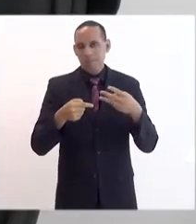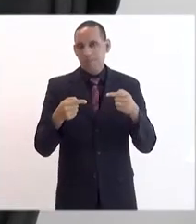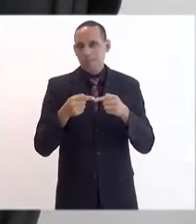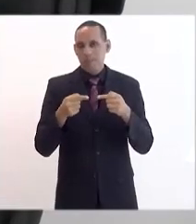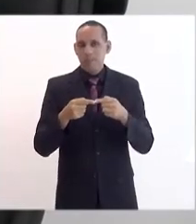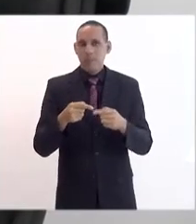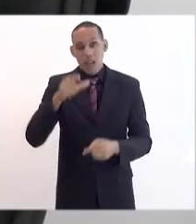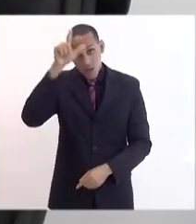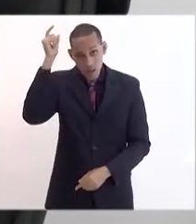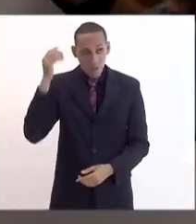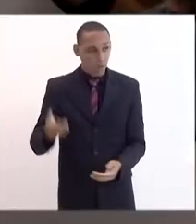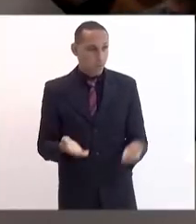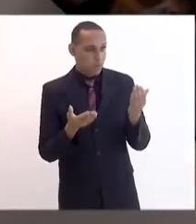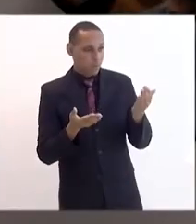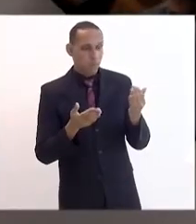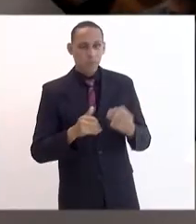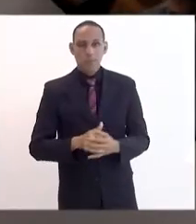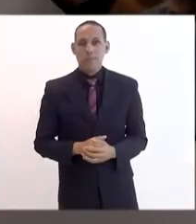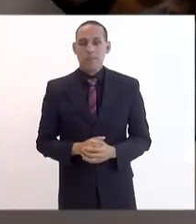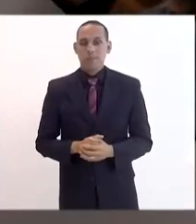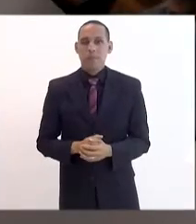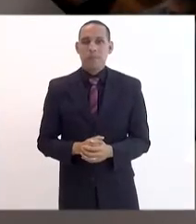Deputado Luiz Paulo.